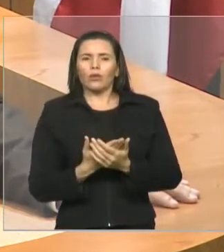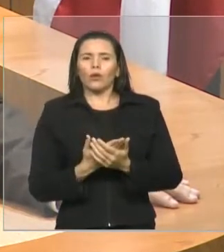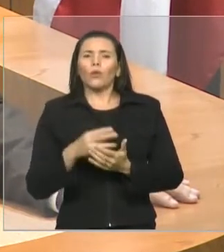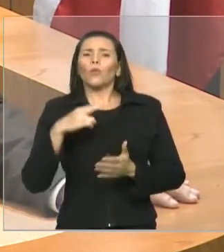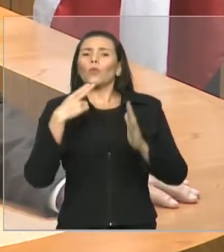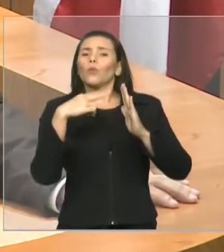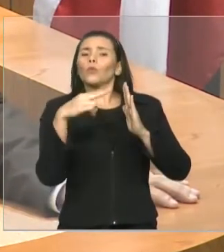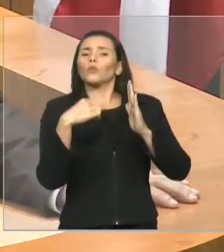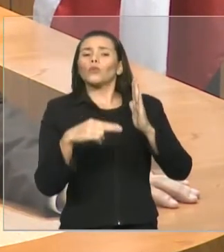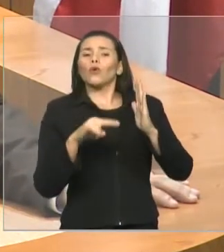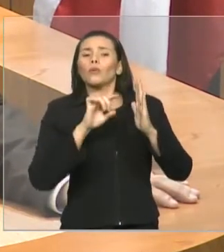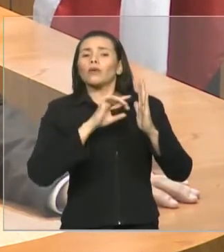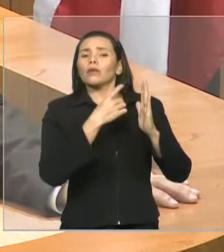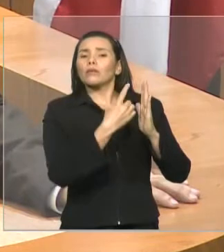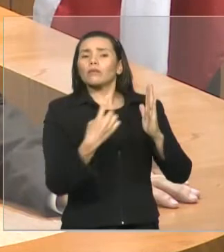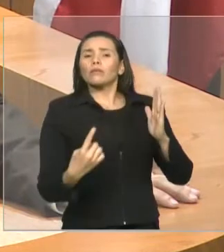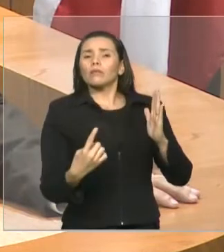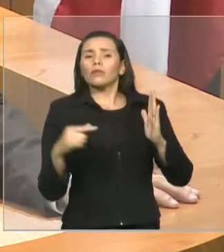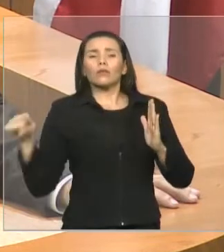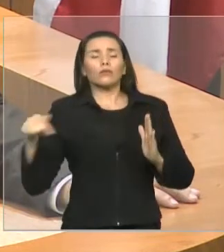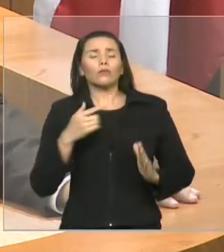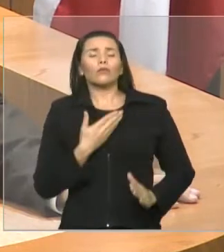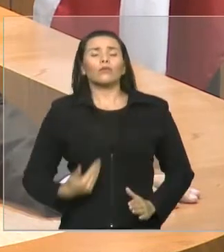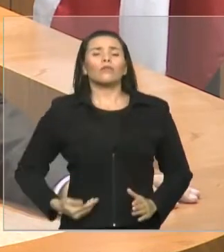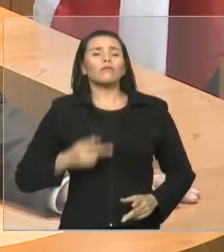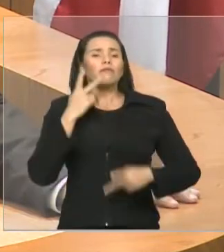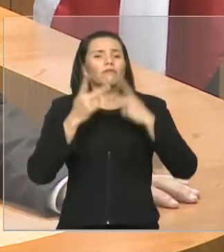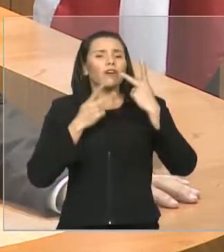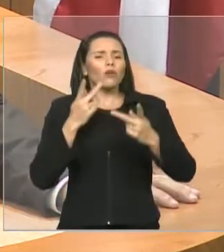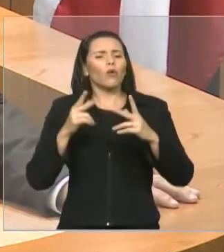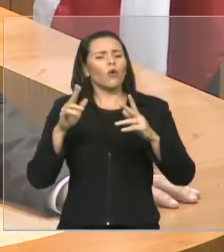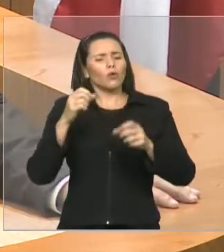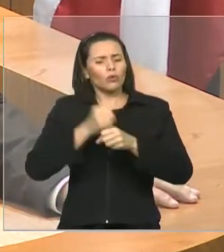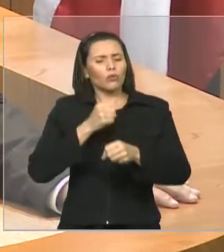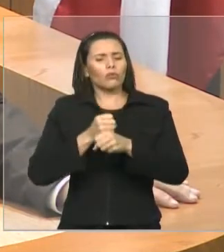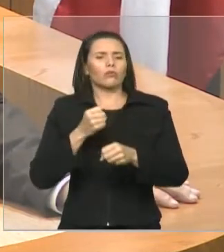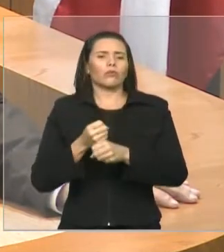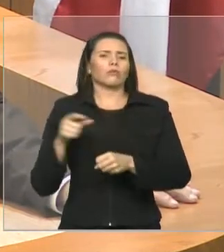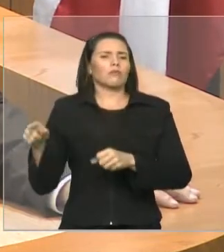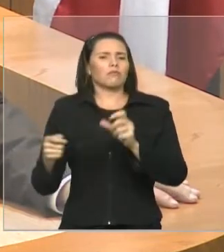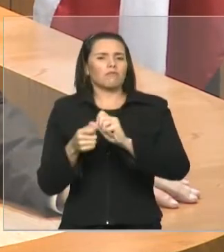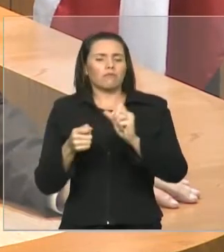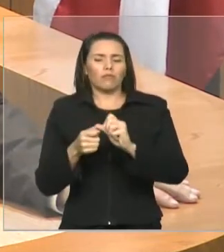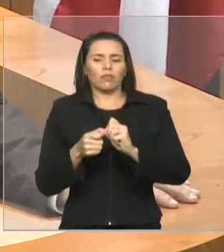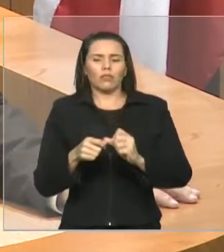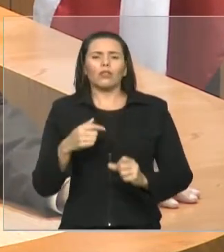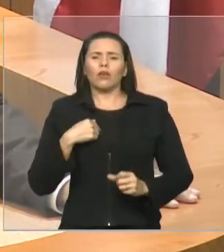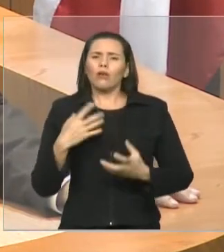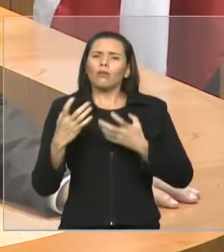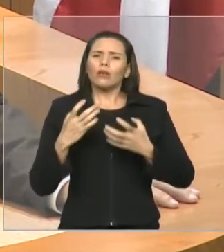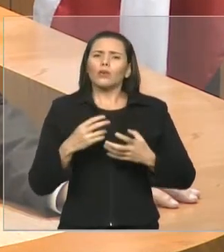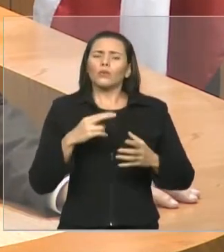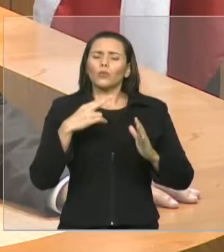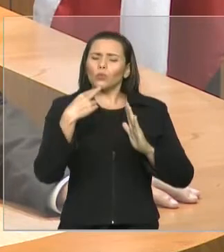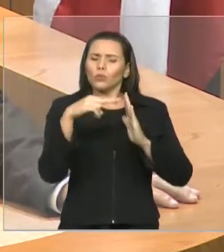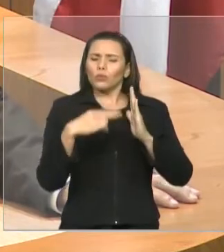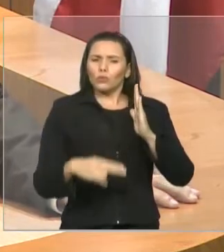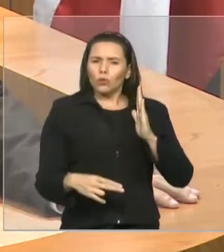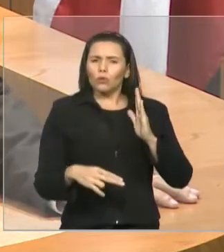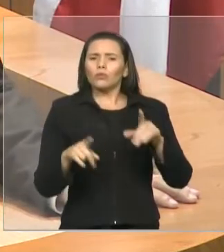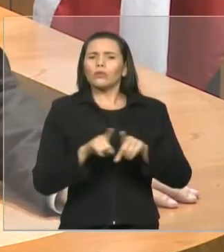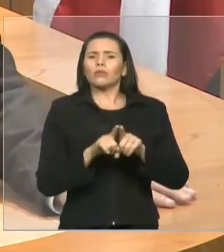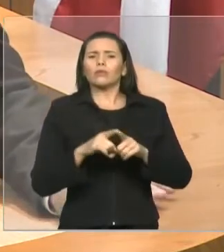construiu. Nós queremos a relação das 830 escolas, bem como o endereço de todas elas, e as